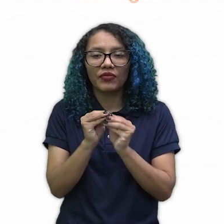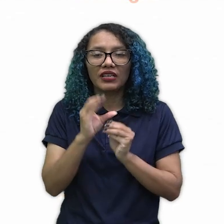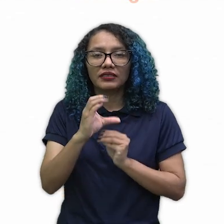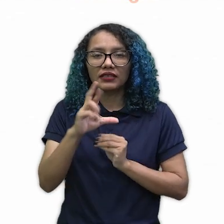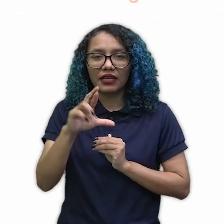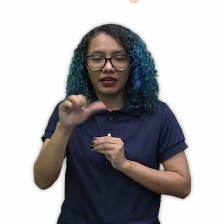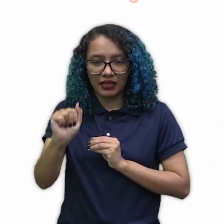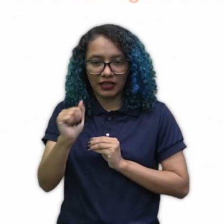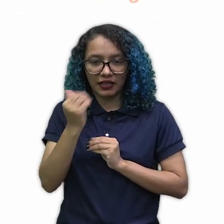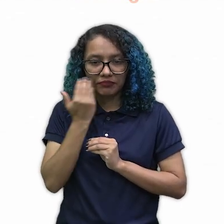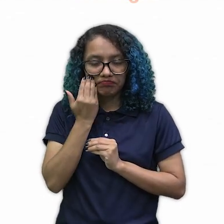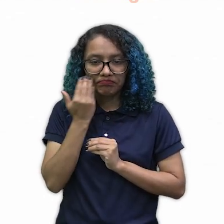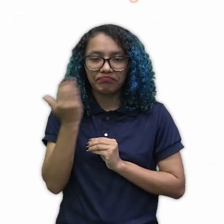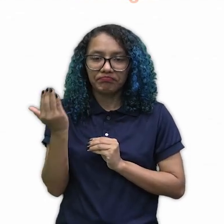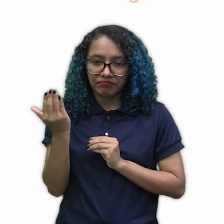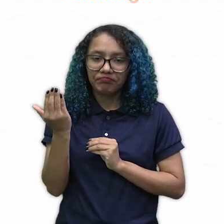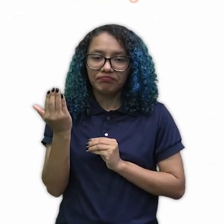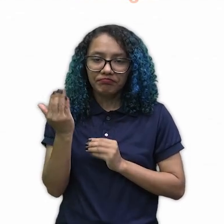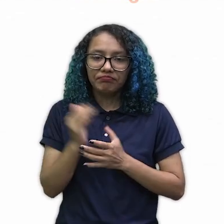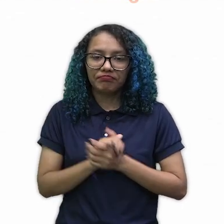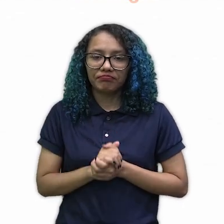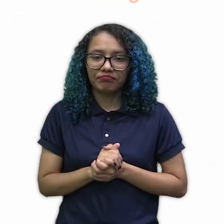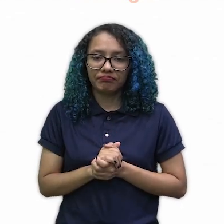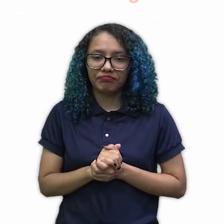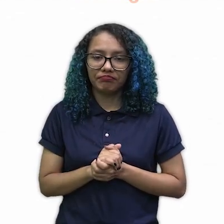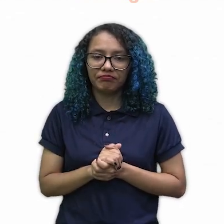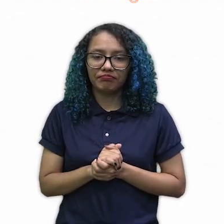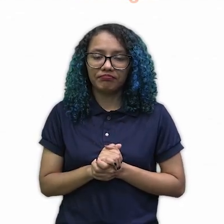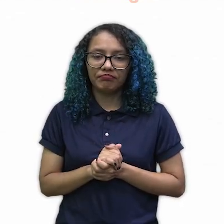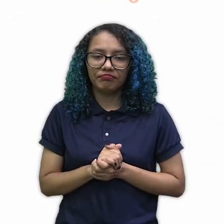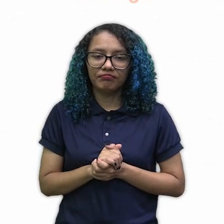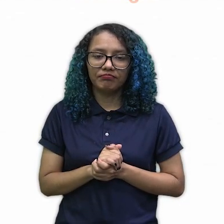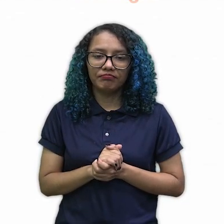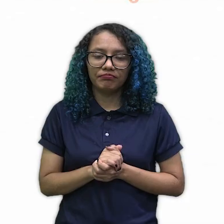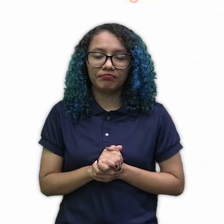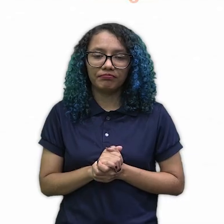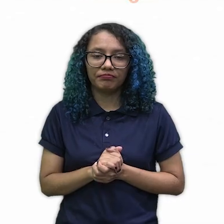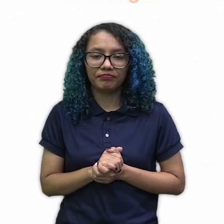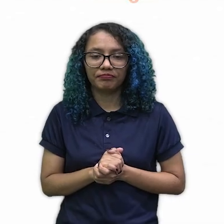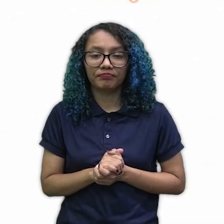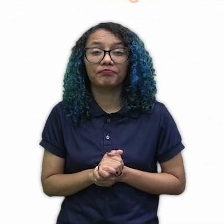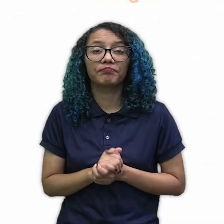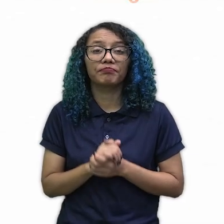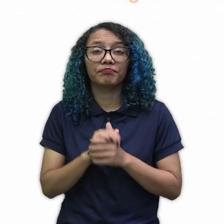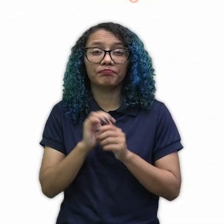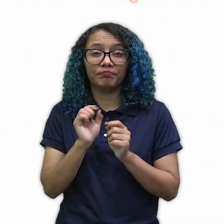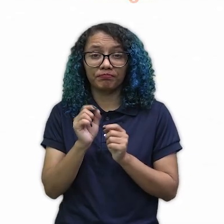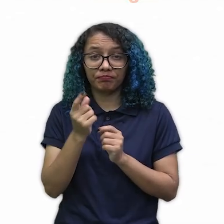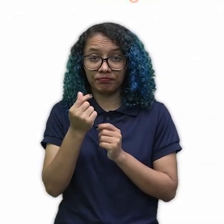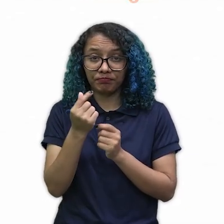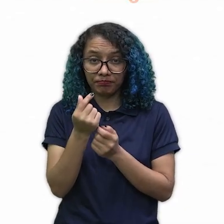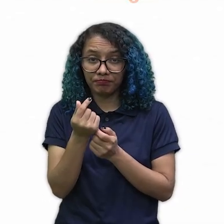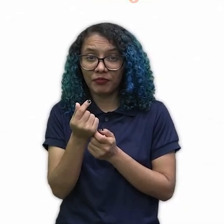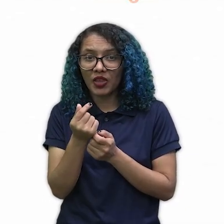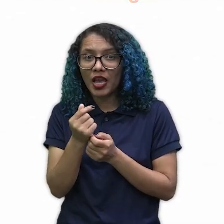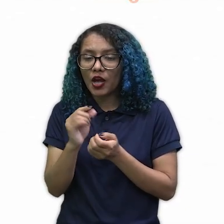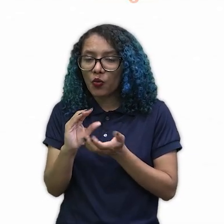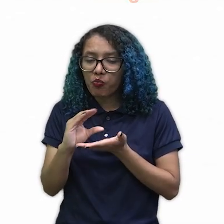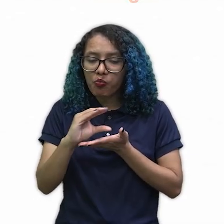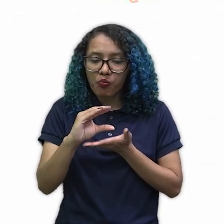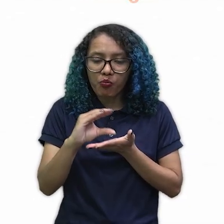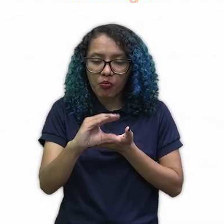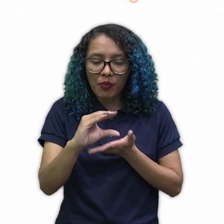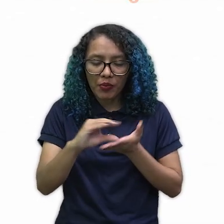CRA. E o BRICS, gente, os países que fazem parte do BRICS, eles acabaram introduzindo ali dinheiro e criando um fundo